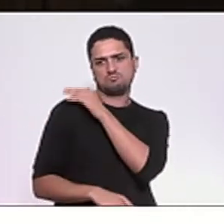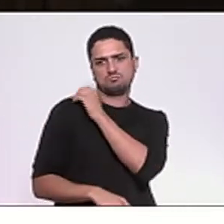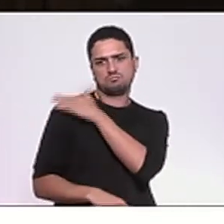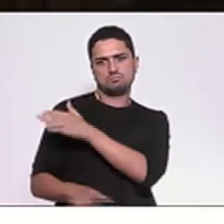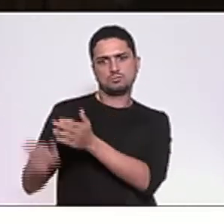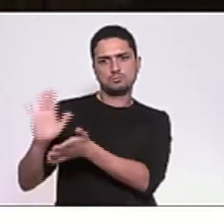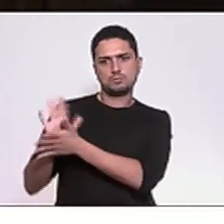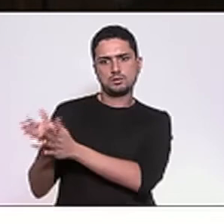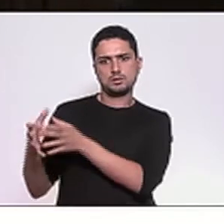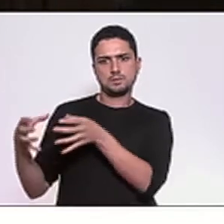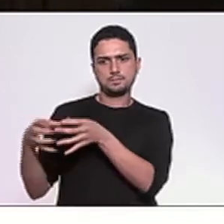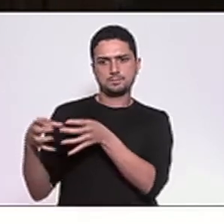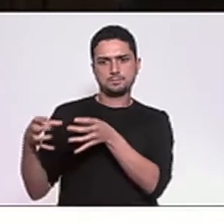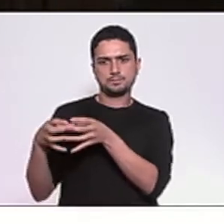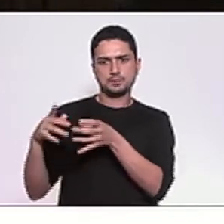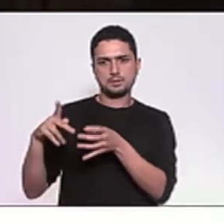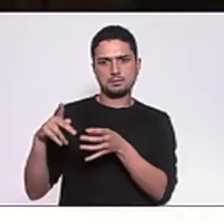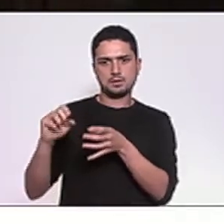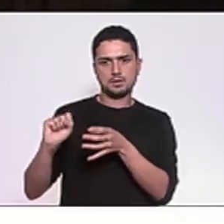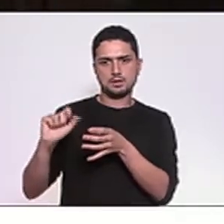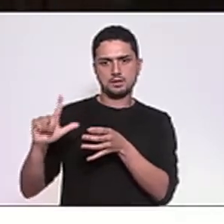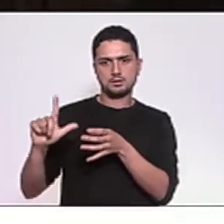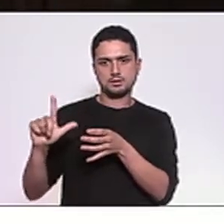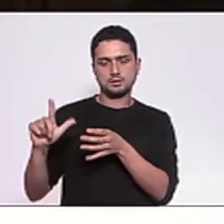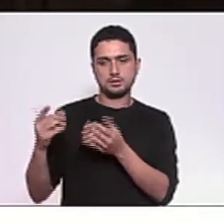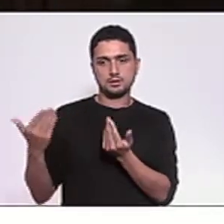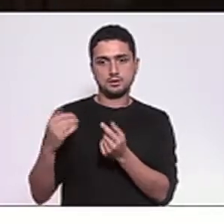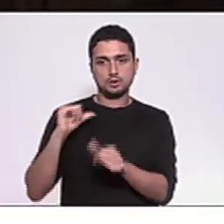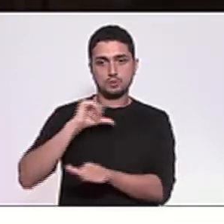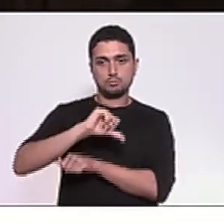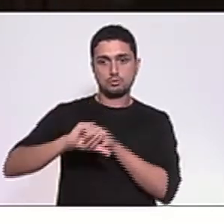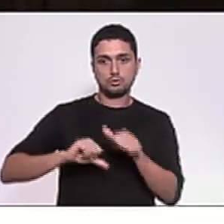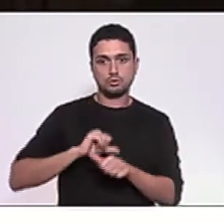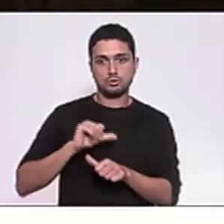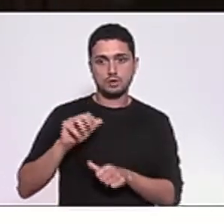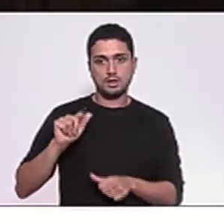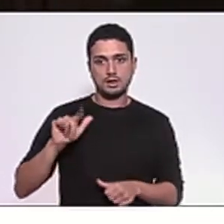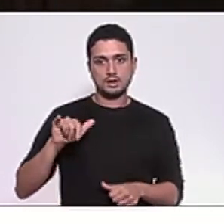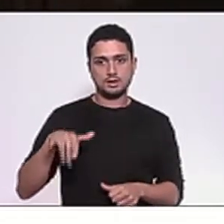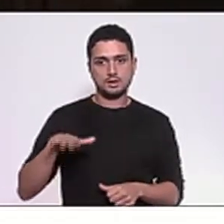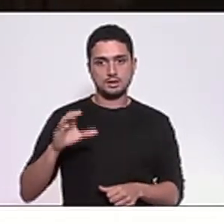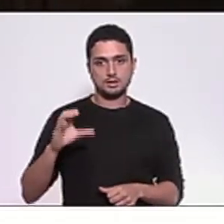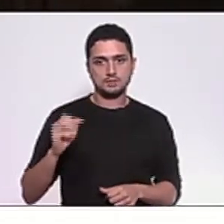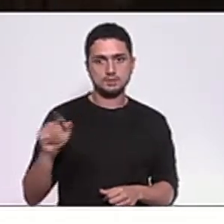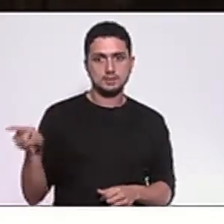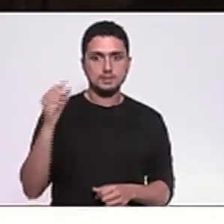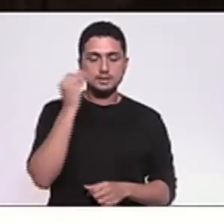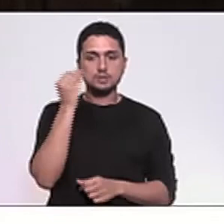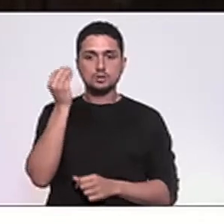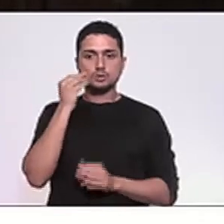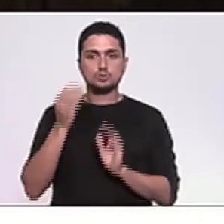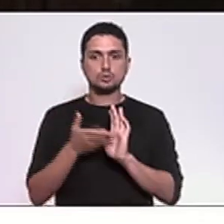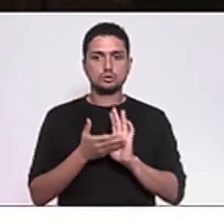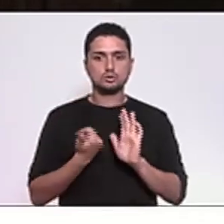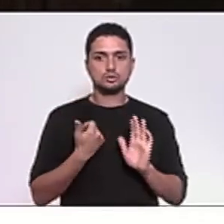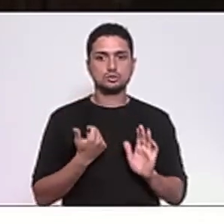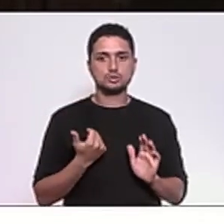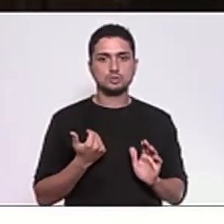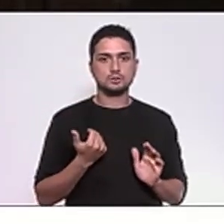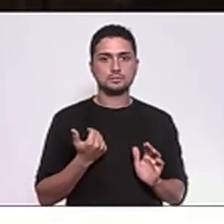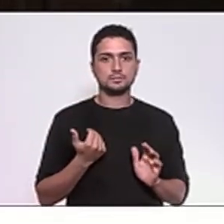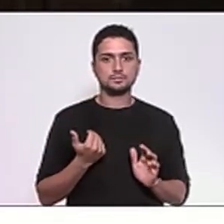a bancada do PSL, que hoje é a aliança. Tentou humilhar aqui, retirando os